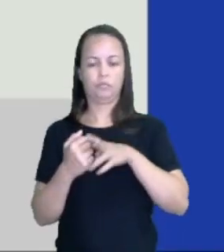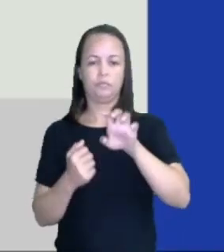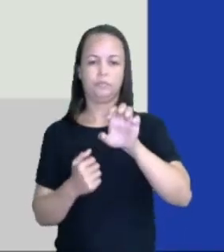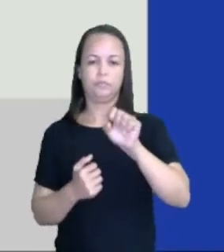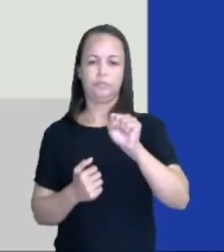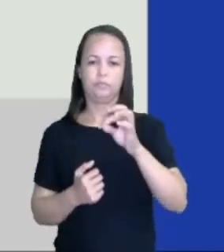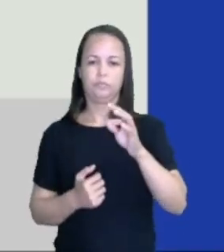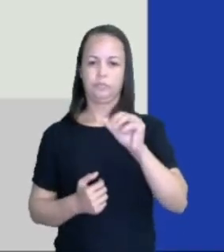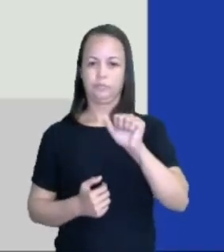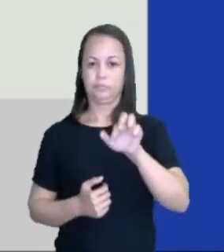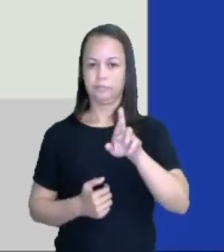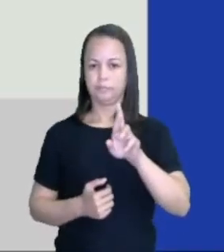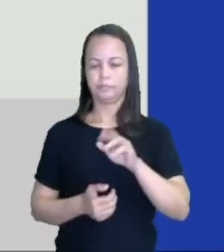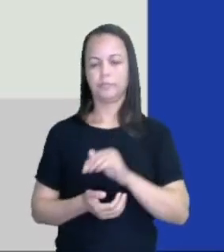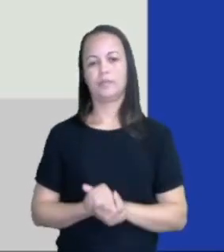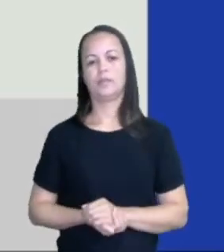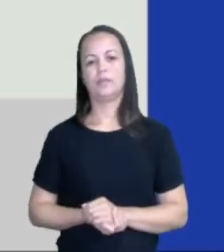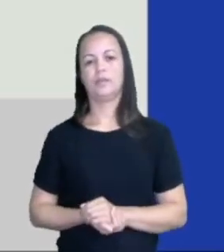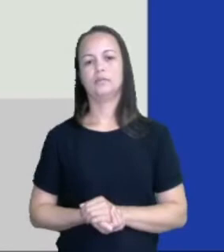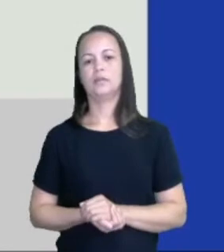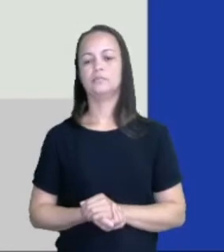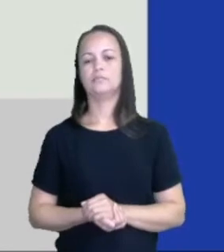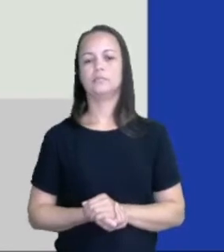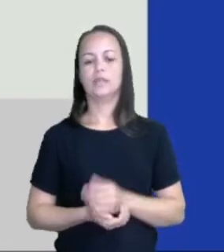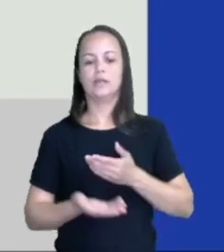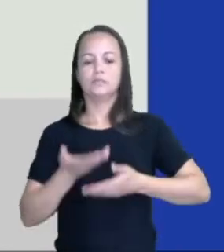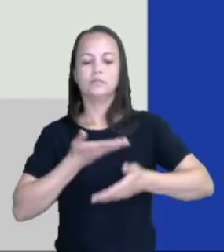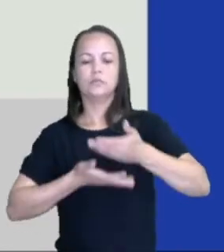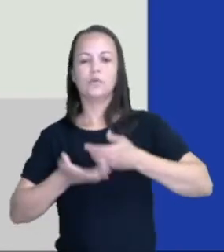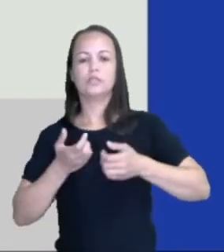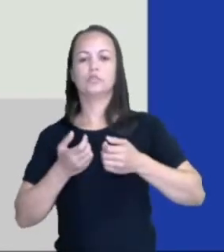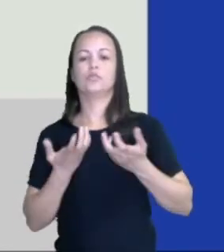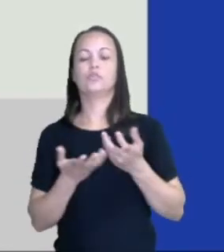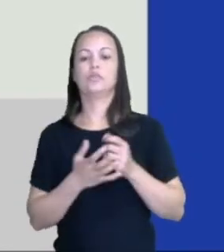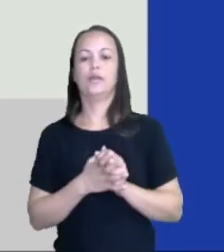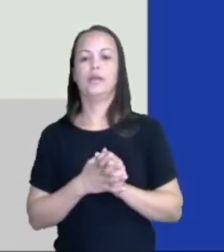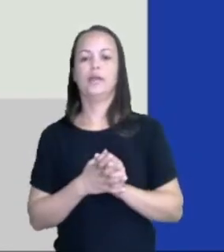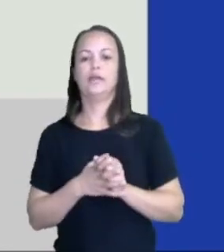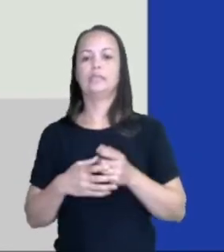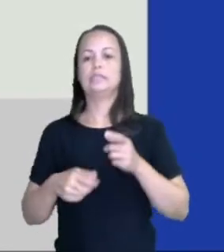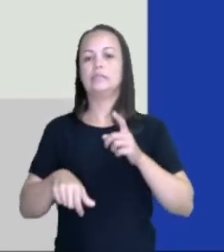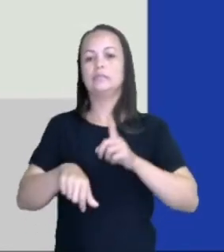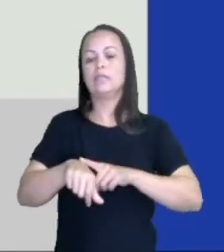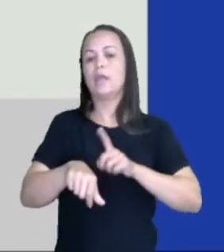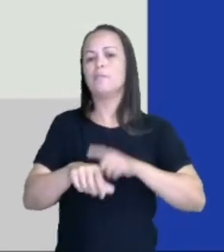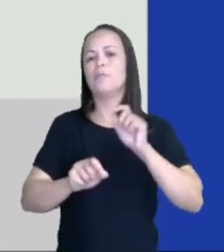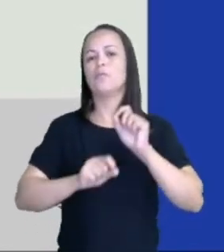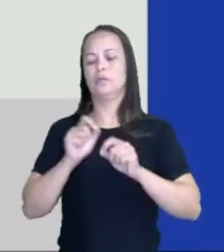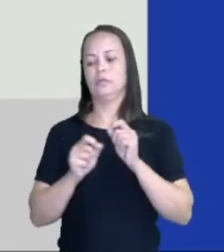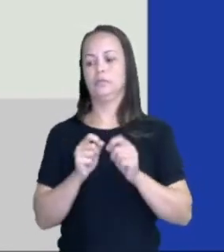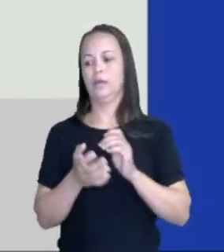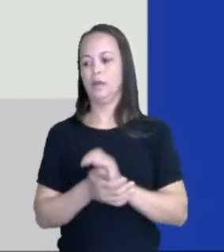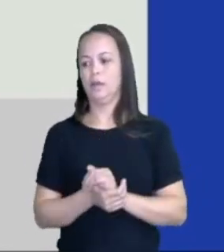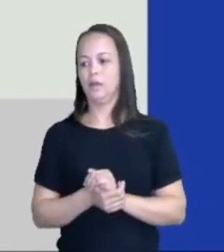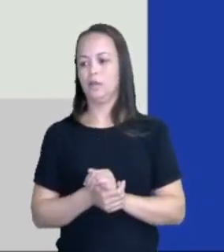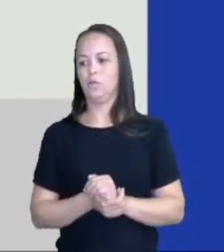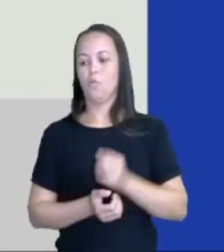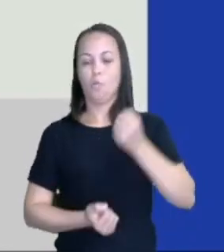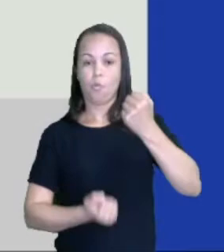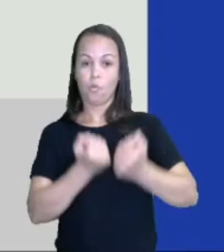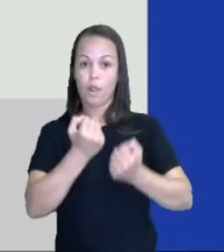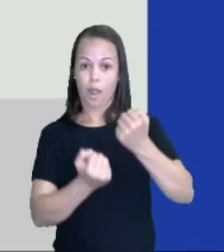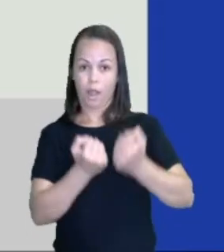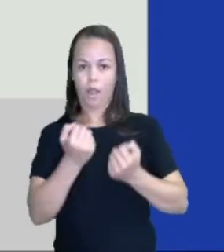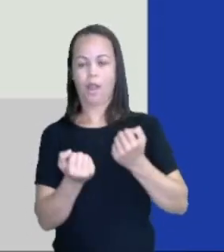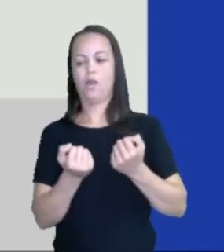Para referir-se a situações temporárias, el carro está roto. Outra forma da gente dizer carro em